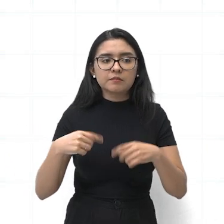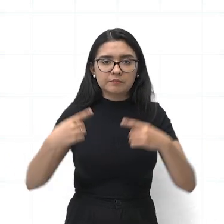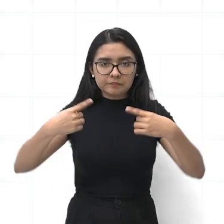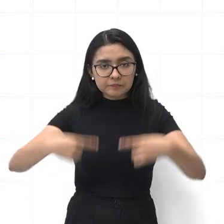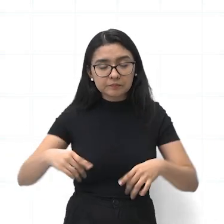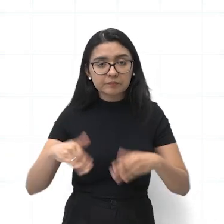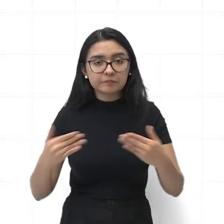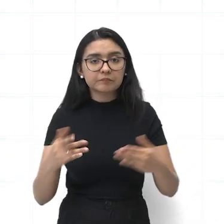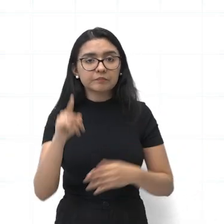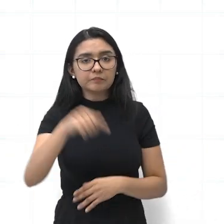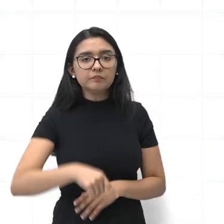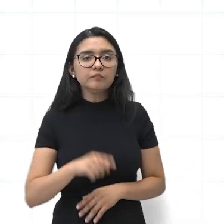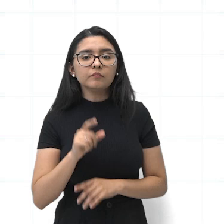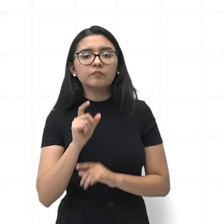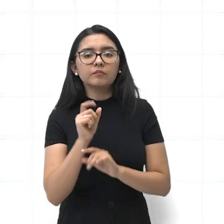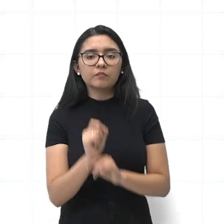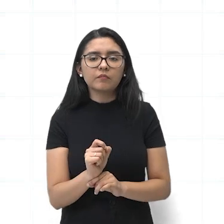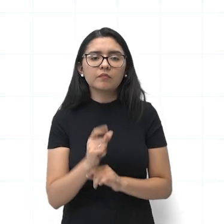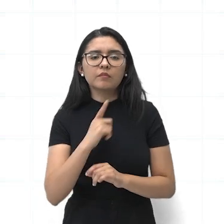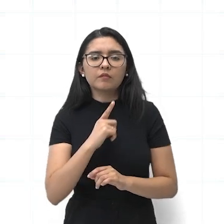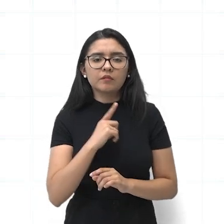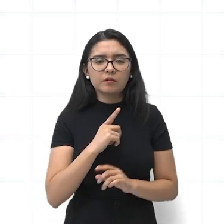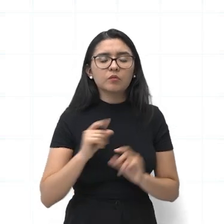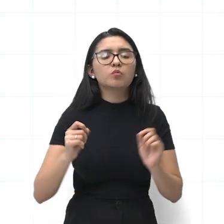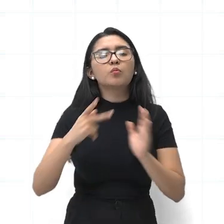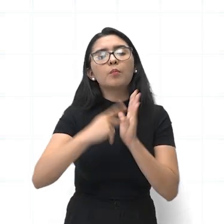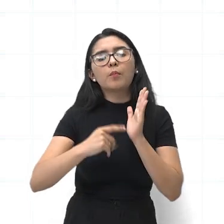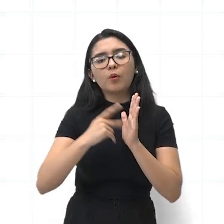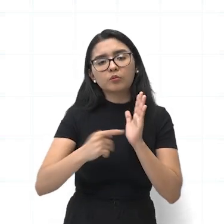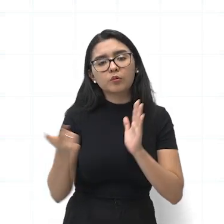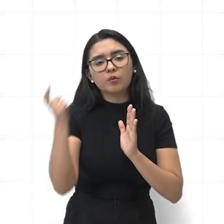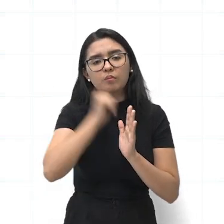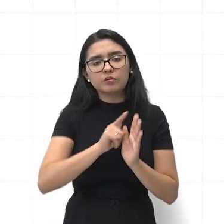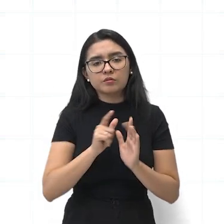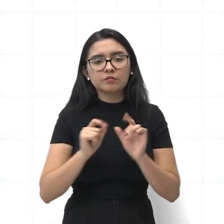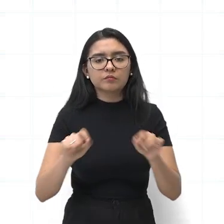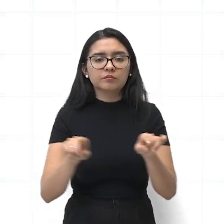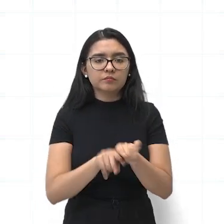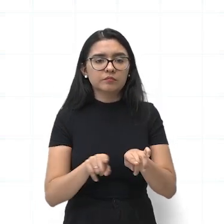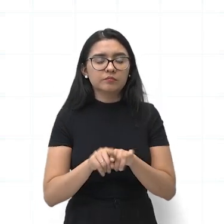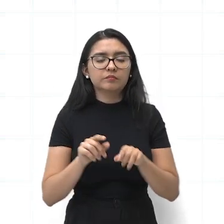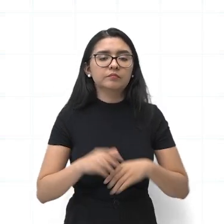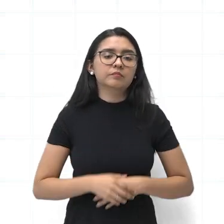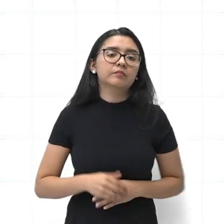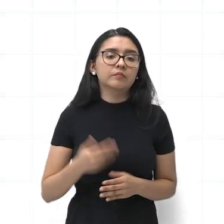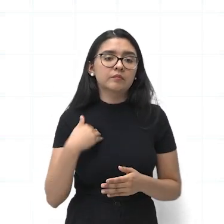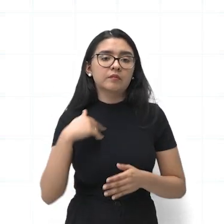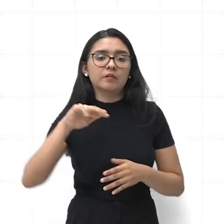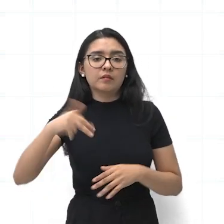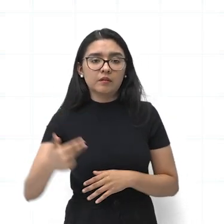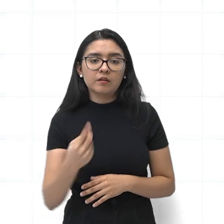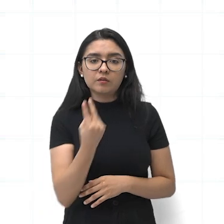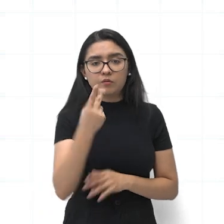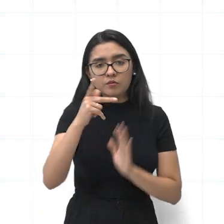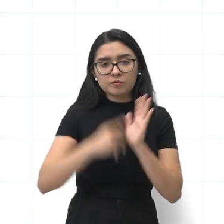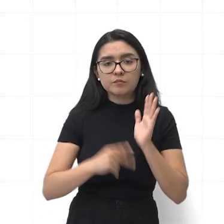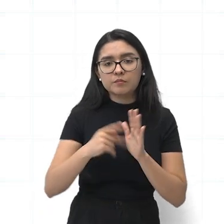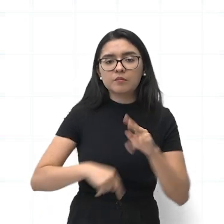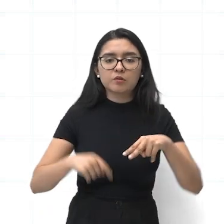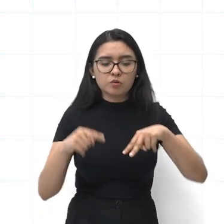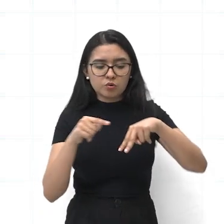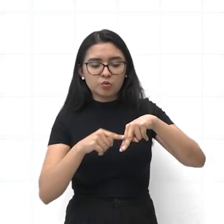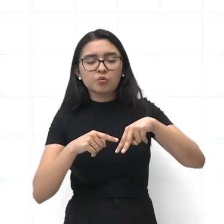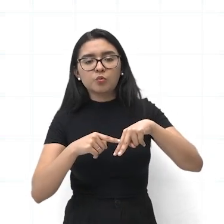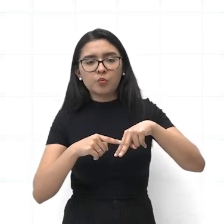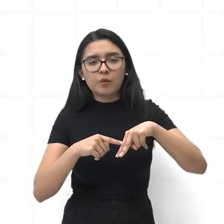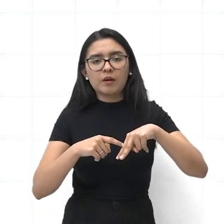golpe. São considerados aí posições de pontuação e seus respectivos pontos, olha. Queda, 2 pontos, joelho na